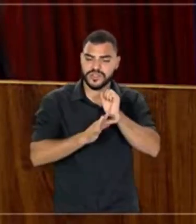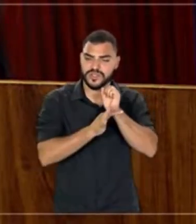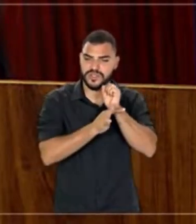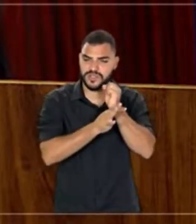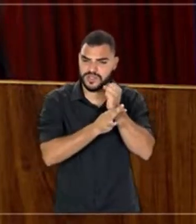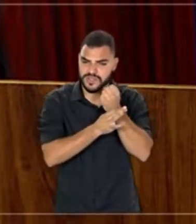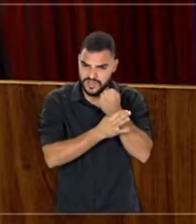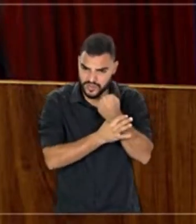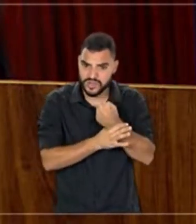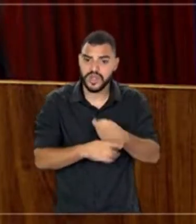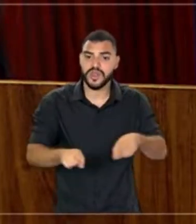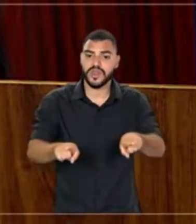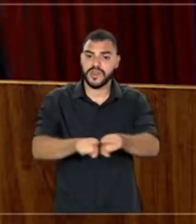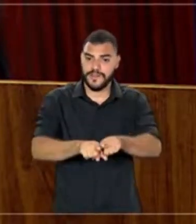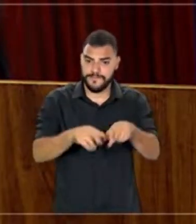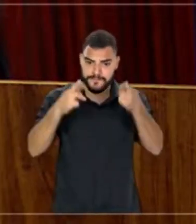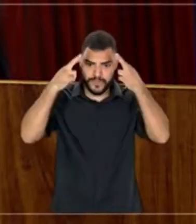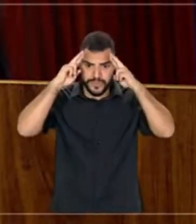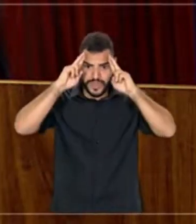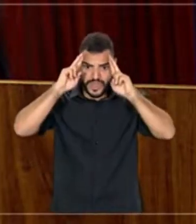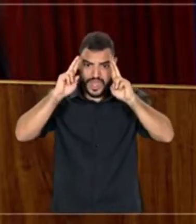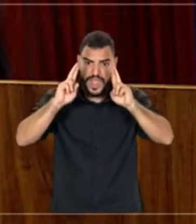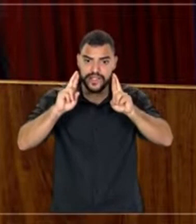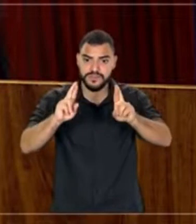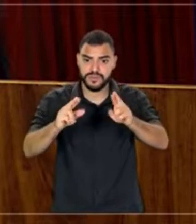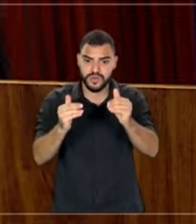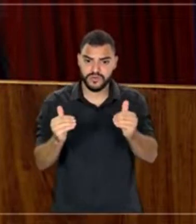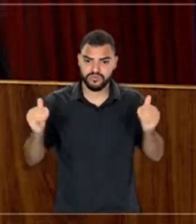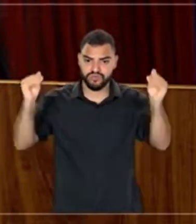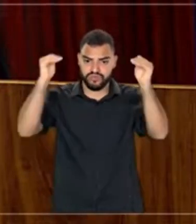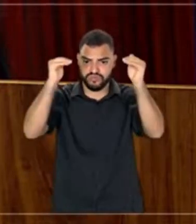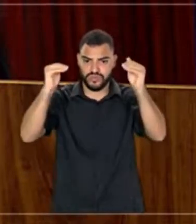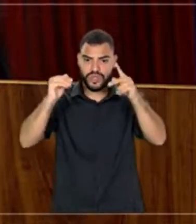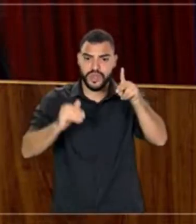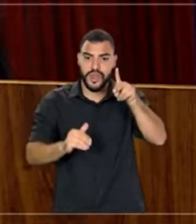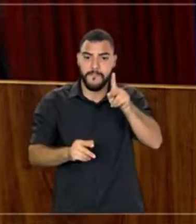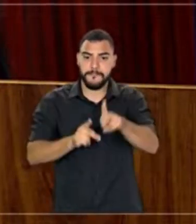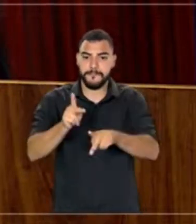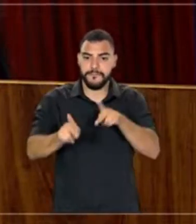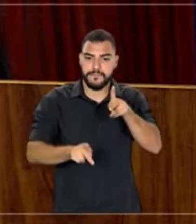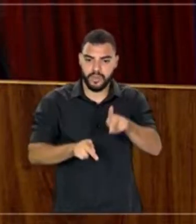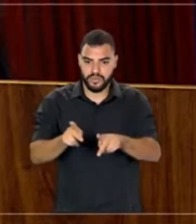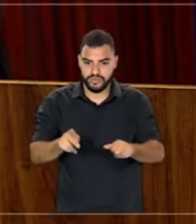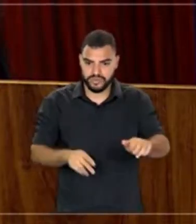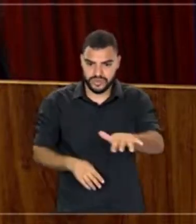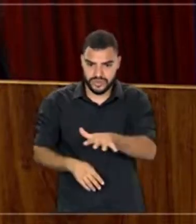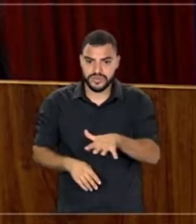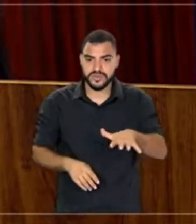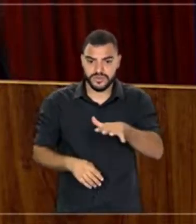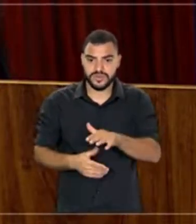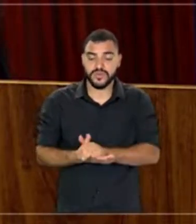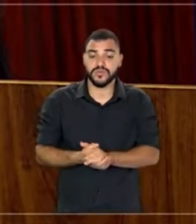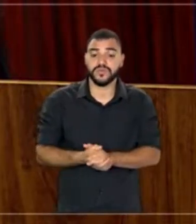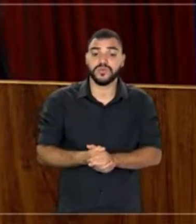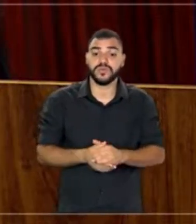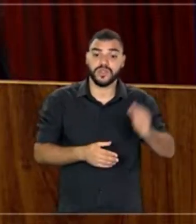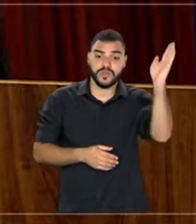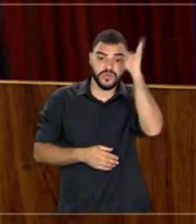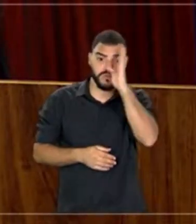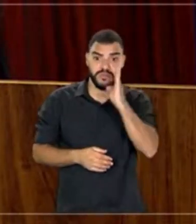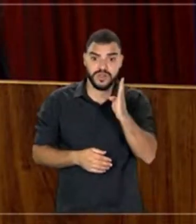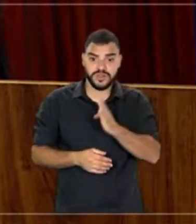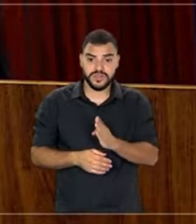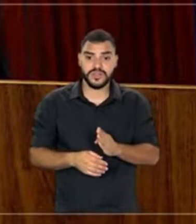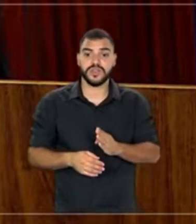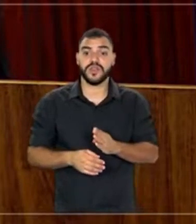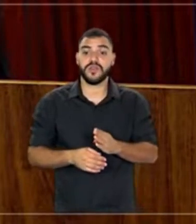e absoluto respeito à soberania popular. E é exatamente isso que os brasileiros e brasileiras